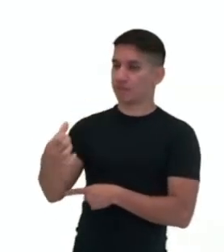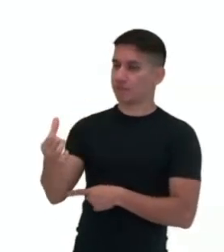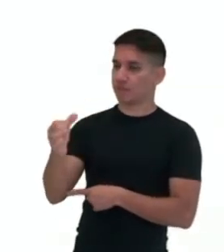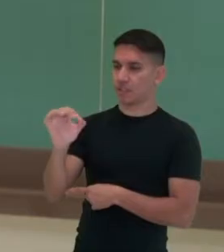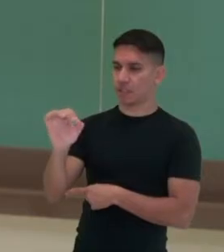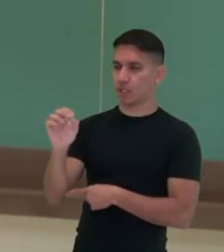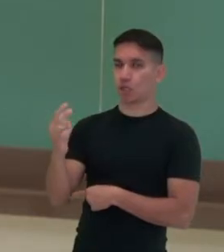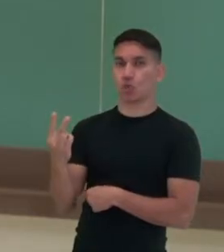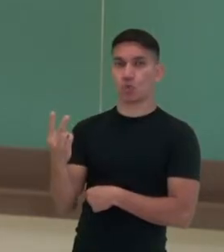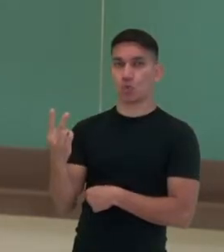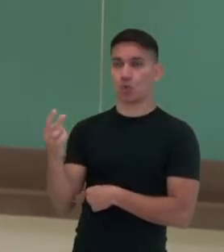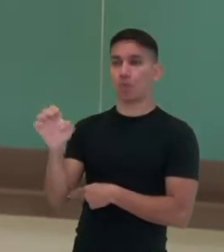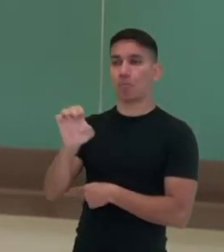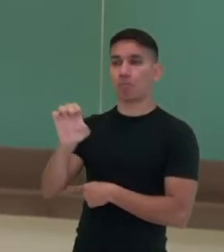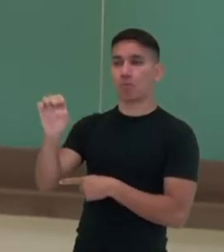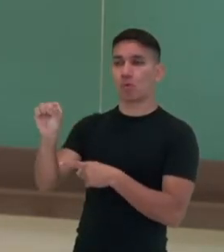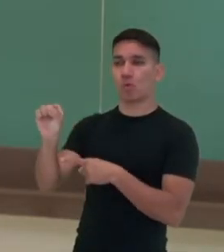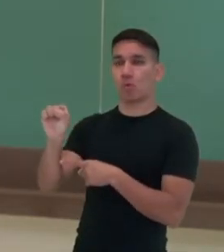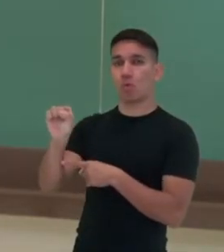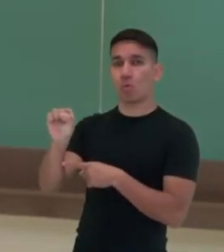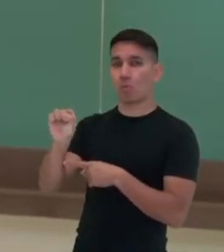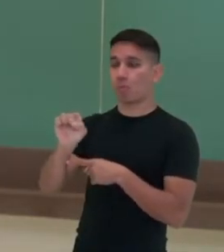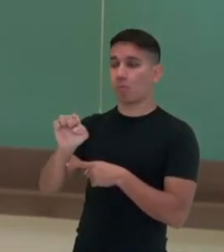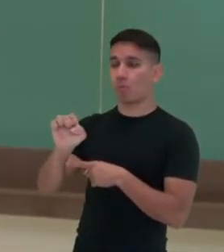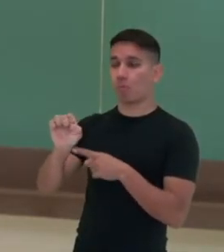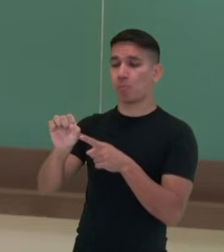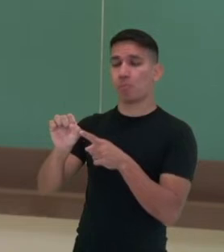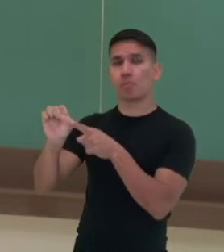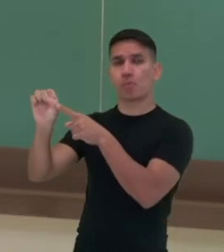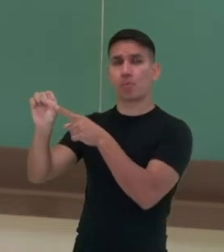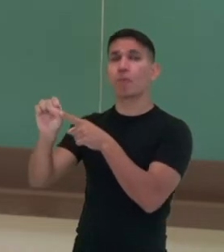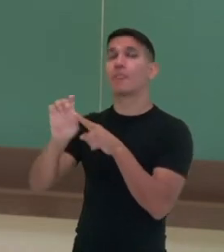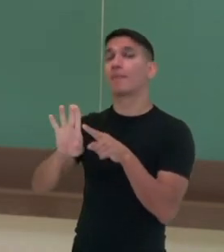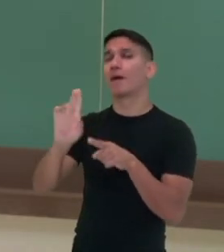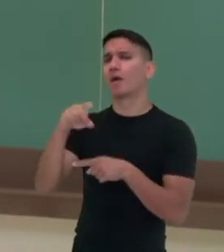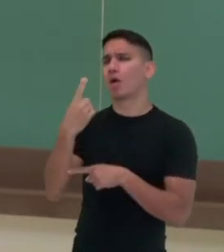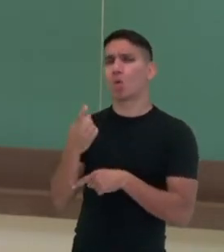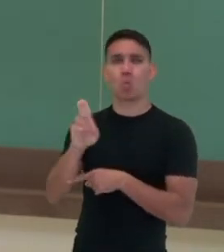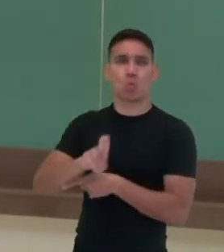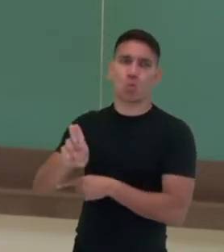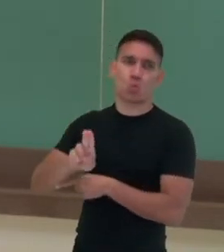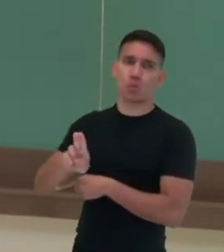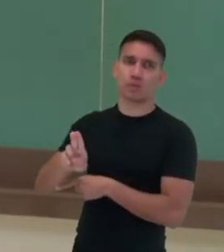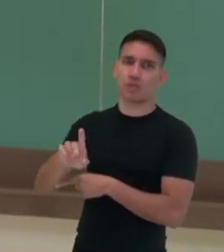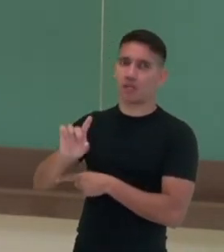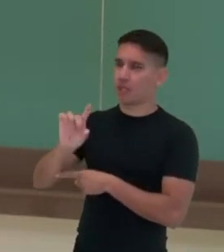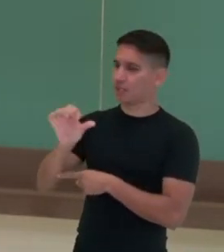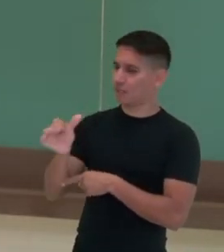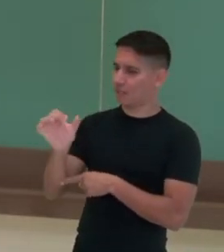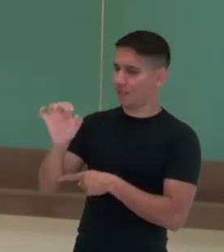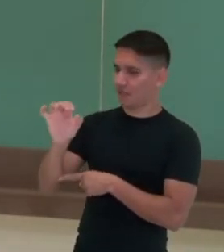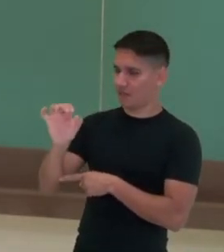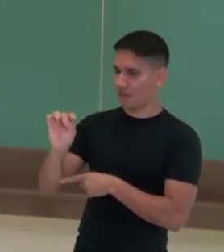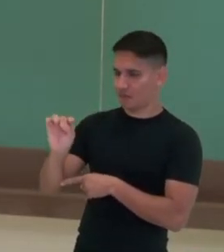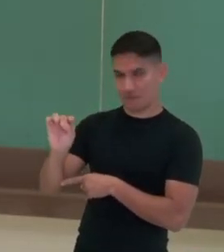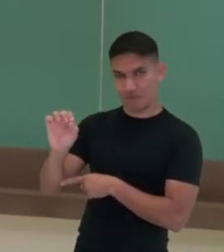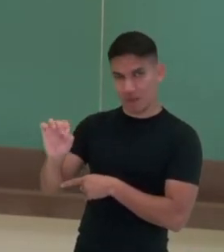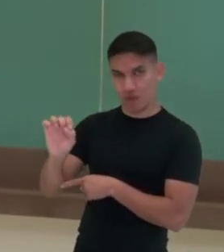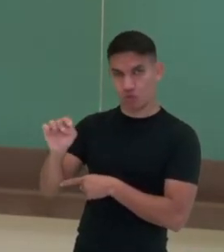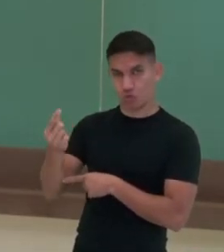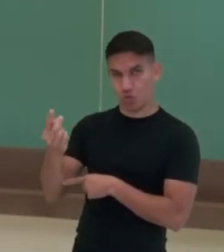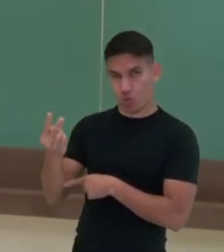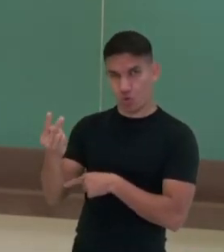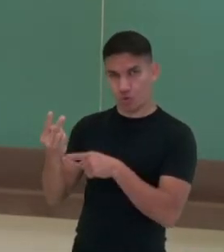49,602 ali polegadas, né? Mas aí, como a gente não usamos, né, não utilizamos esses números aí depois da vírgula, né?